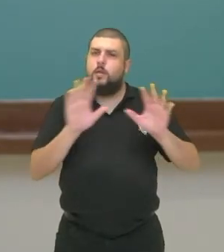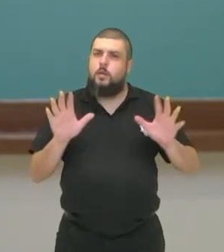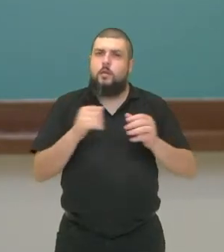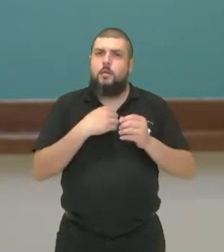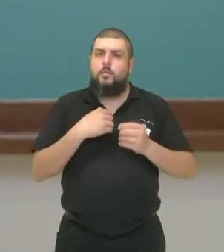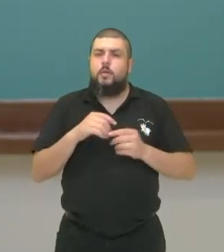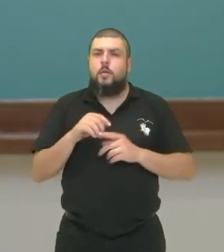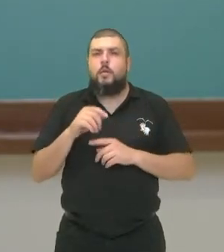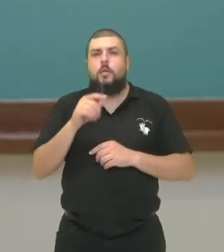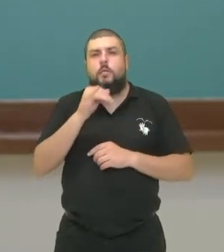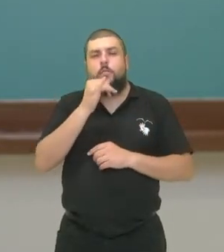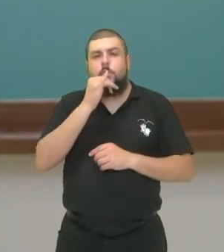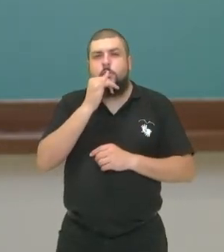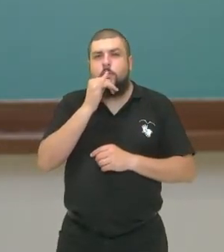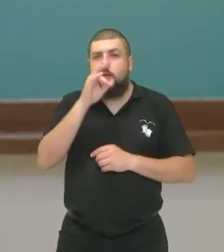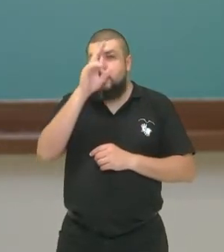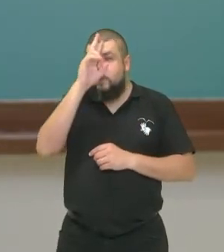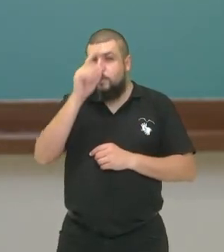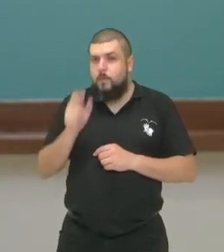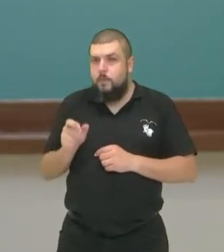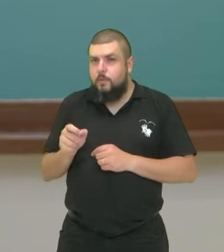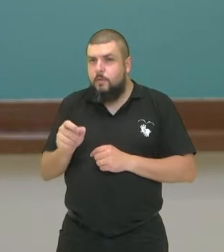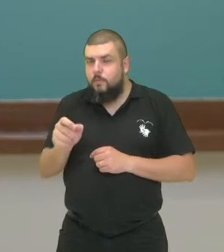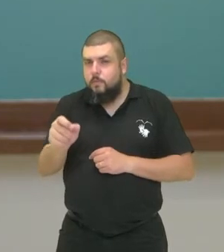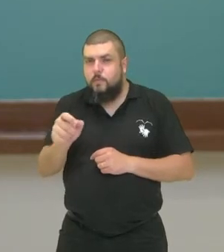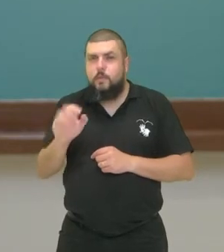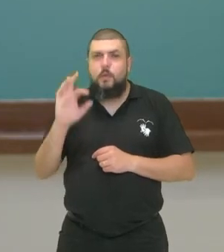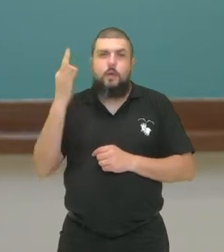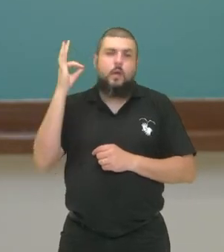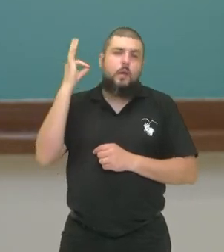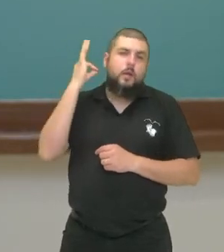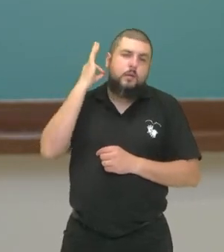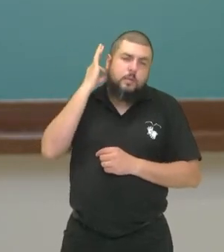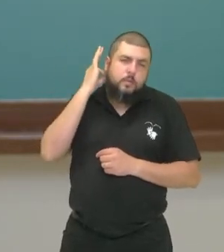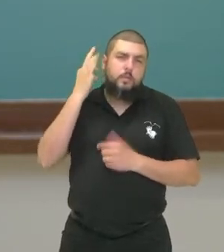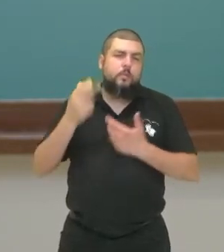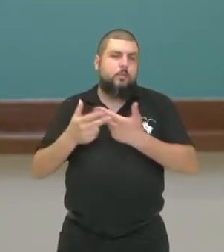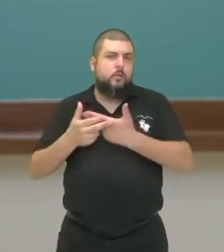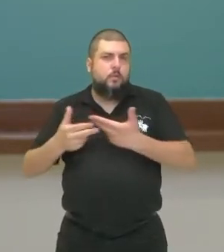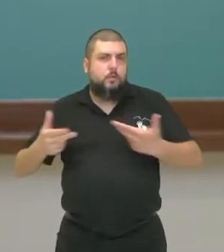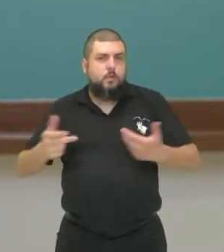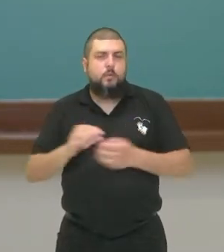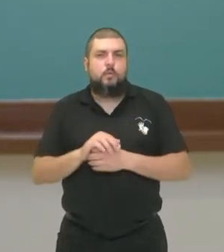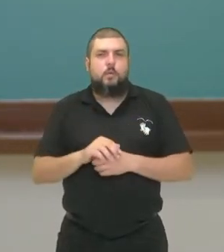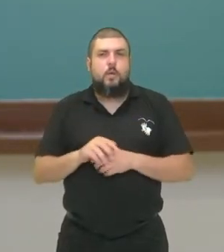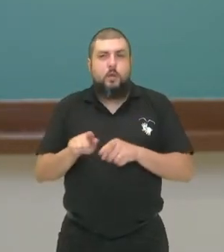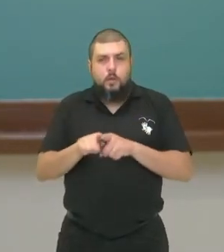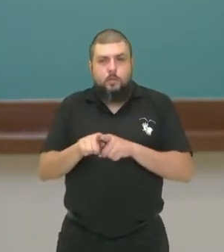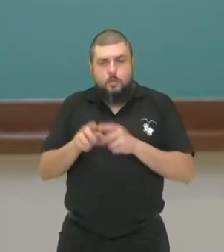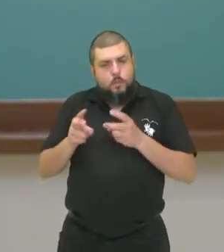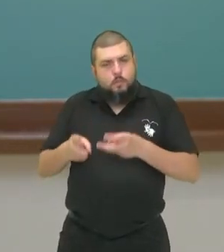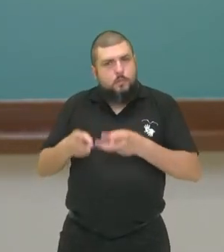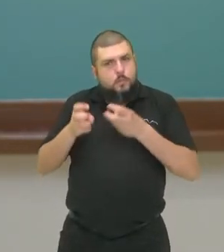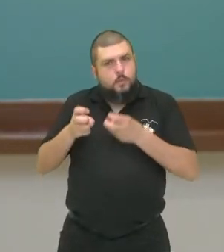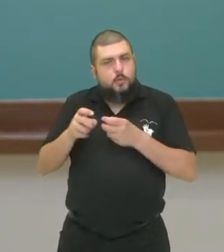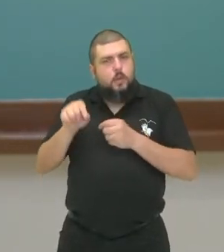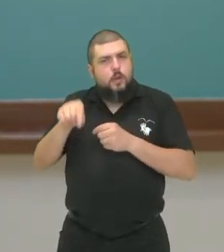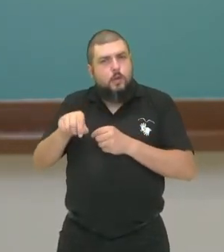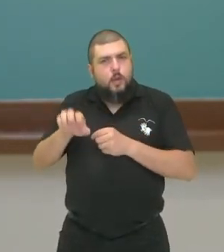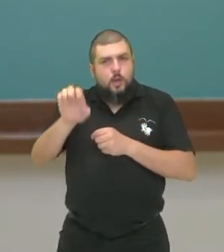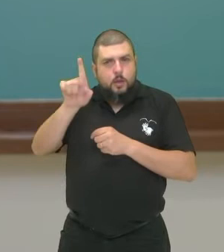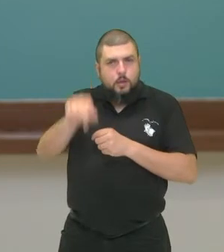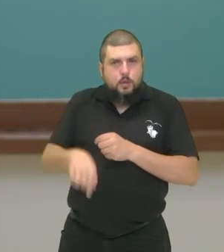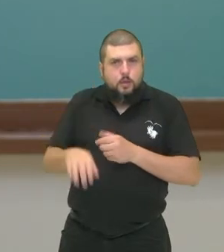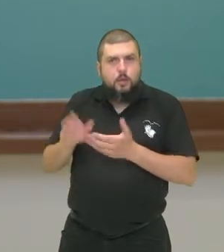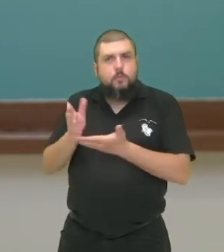sociedade das formigas, das abelhas, vespas e tudo mais, e geralmente a divisão de tarefas, onde a gente vai chamar de castas específicas para